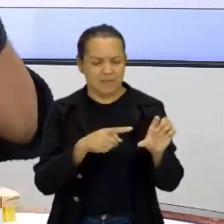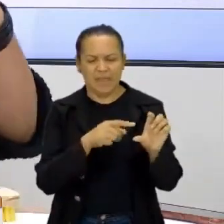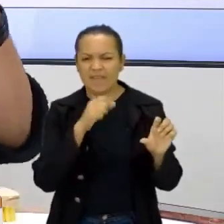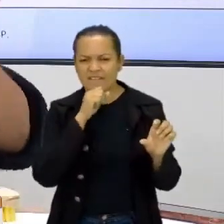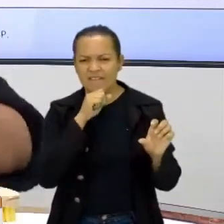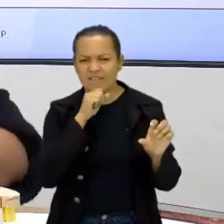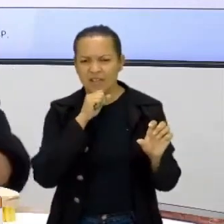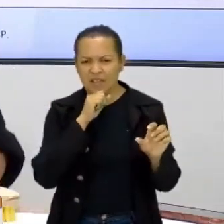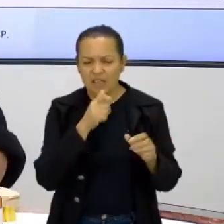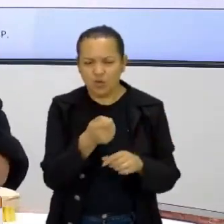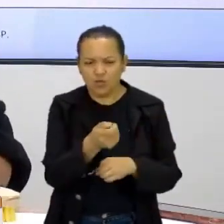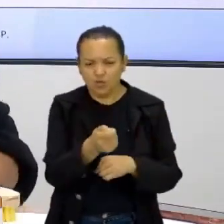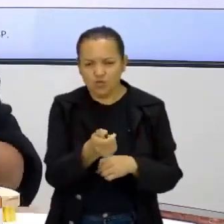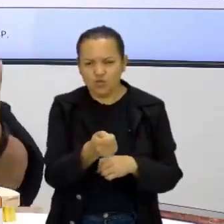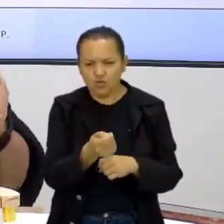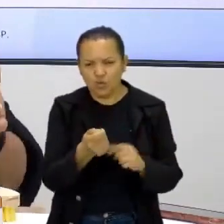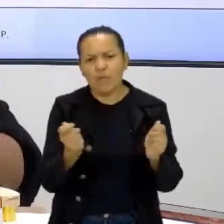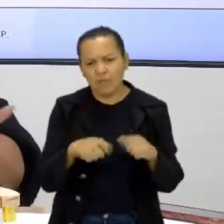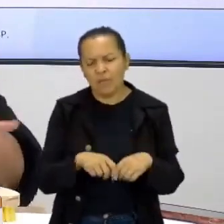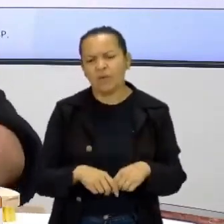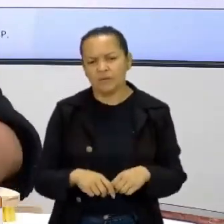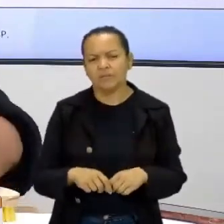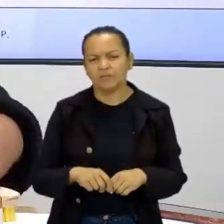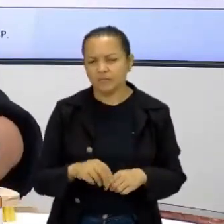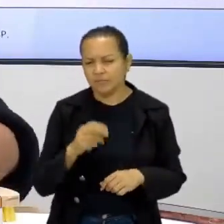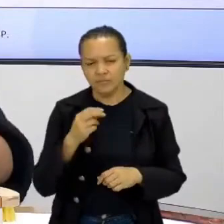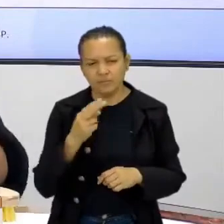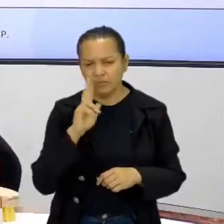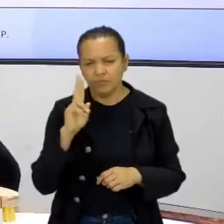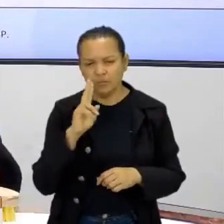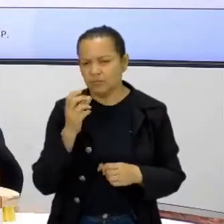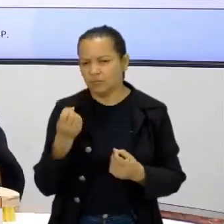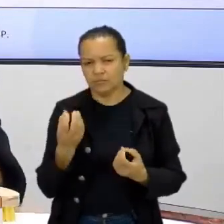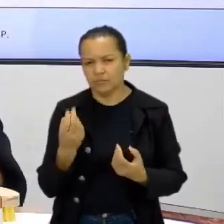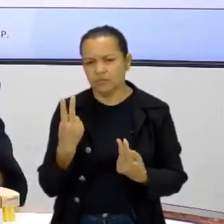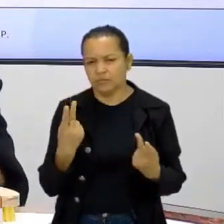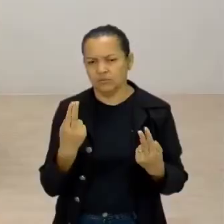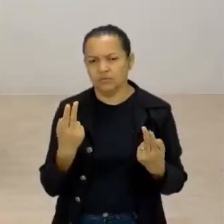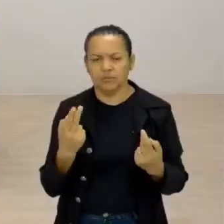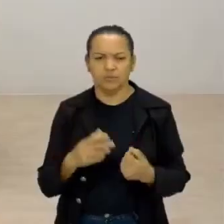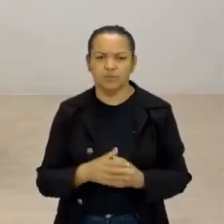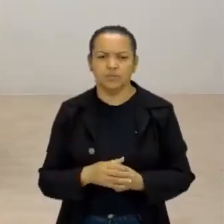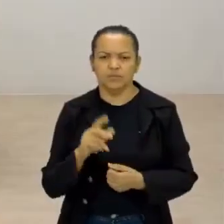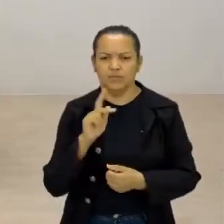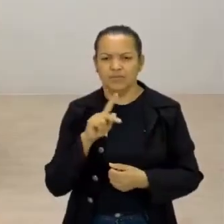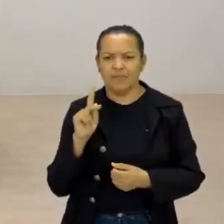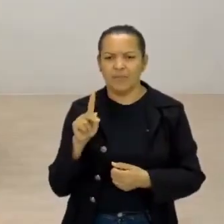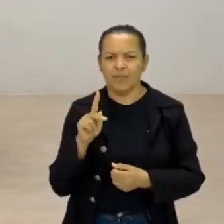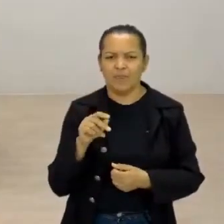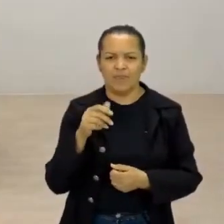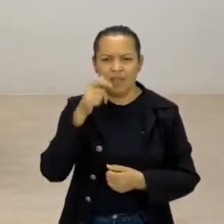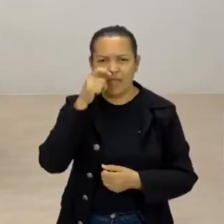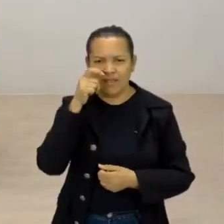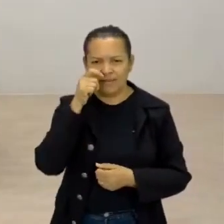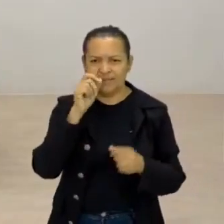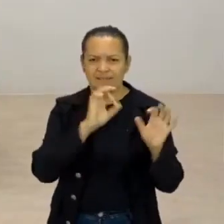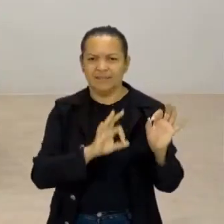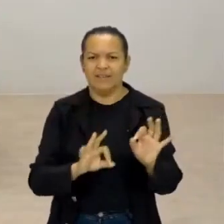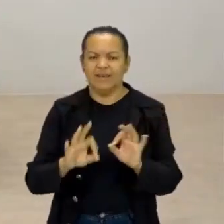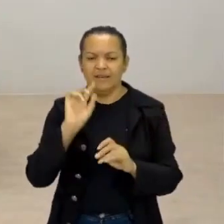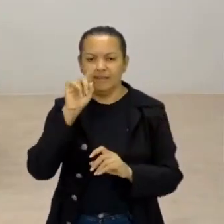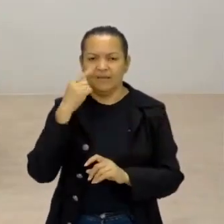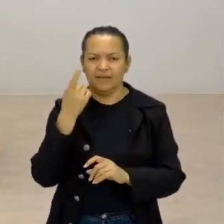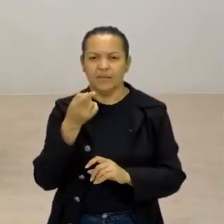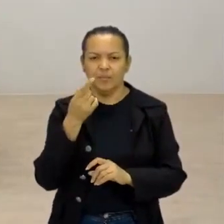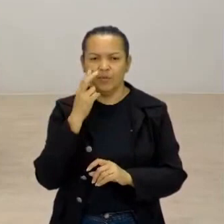aí de controle, uma pilha que já esteja usada, funciona igual, tá? O professor Luiz Fernando também tá na área aqui assistindo a aula. Eu quero ver depois,